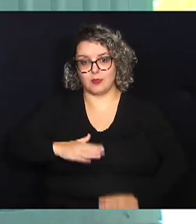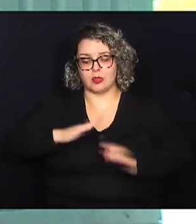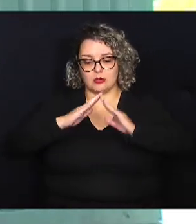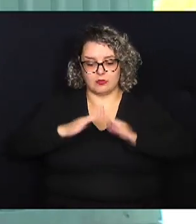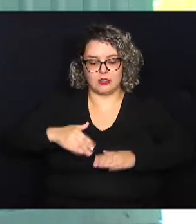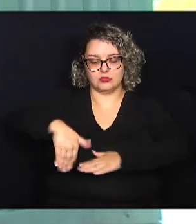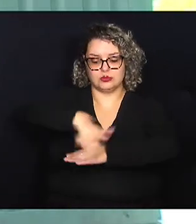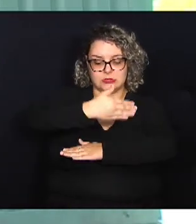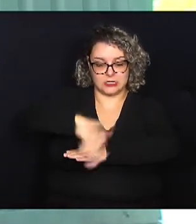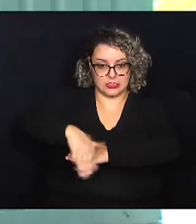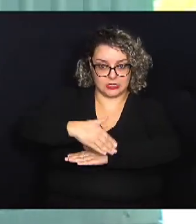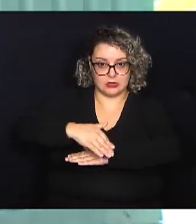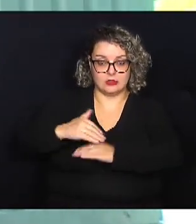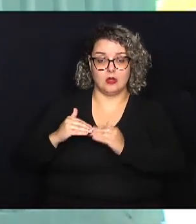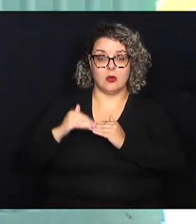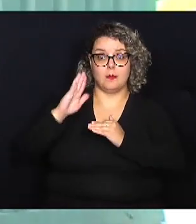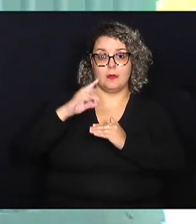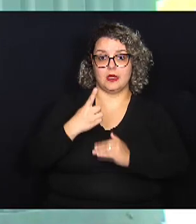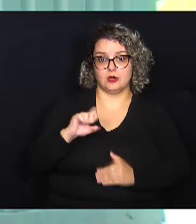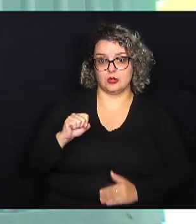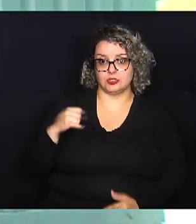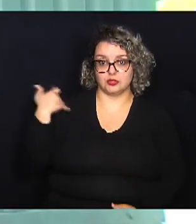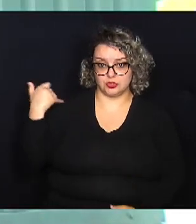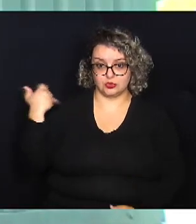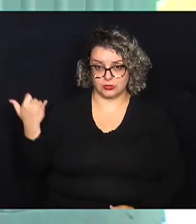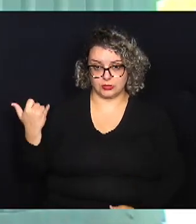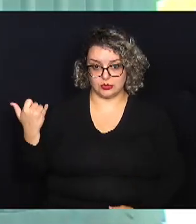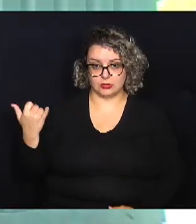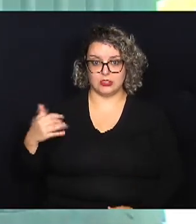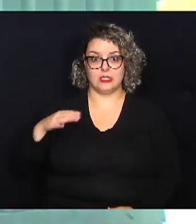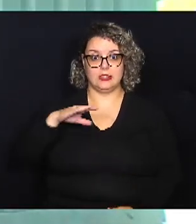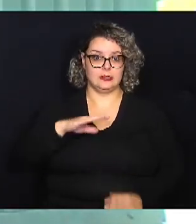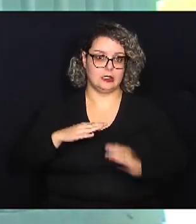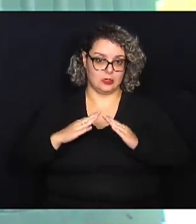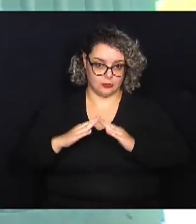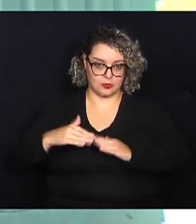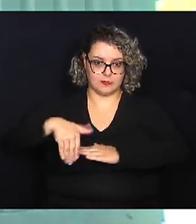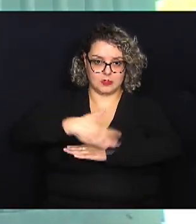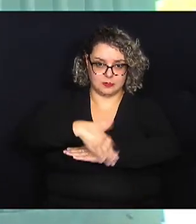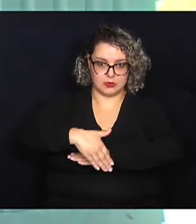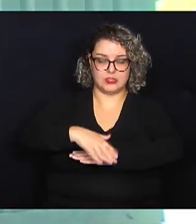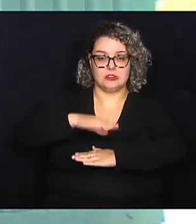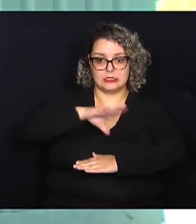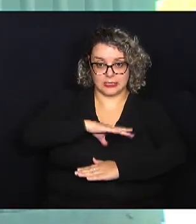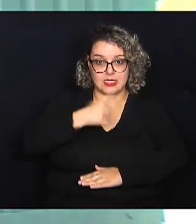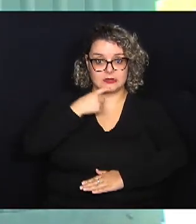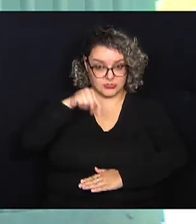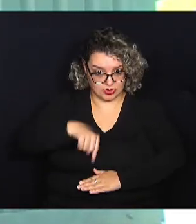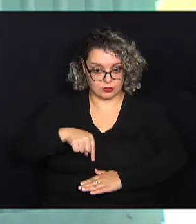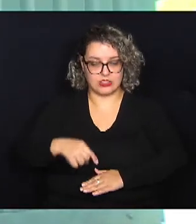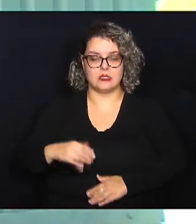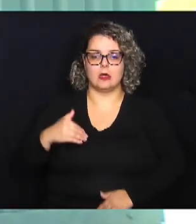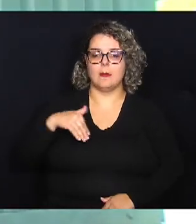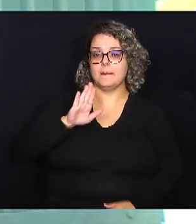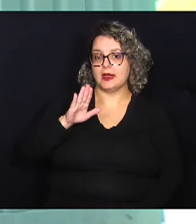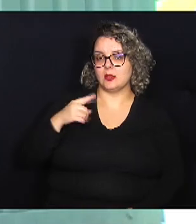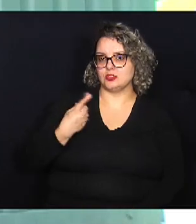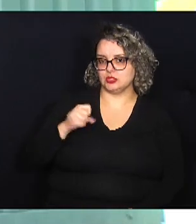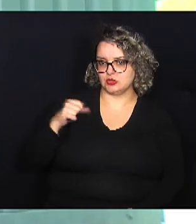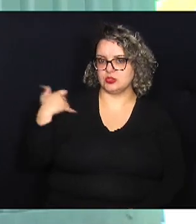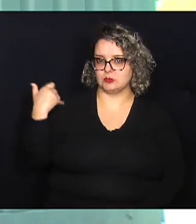que seja maior de idade, comprovante de residência do município de Campinas, né? Que seja maior de idade, e que o